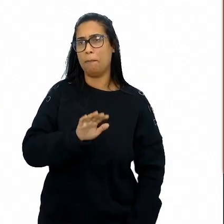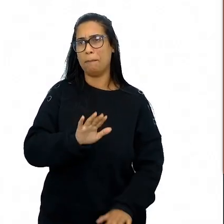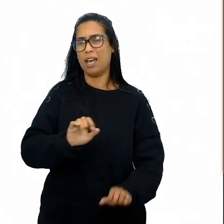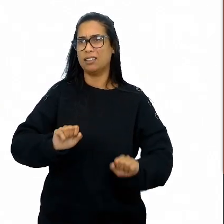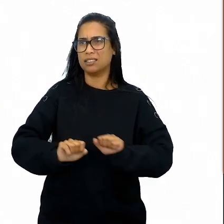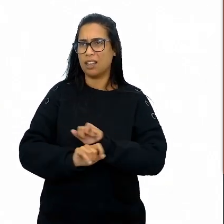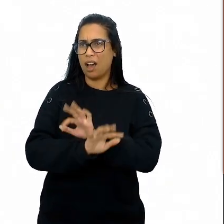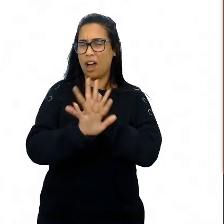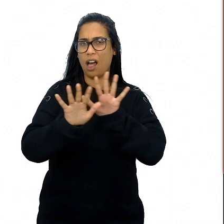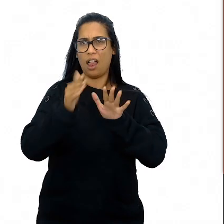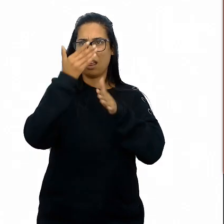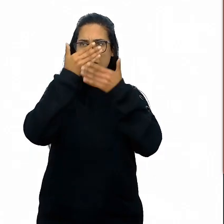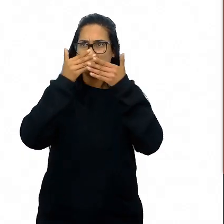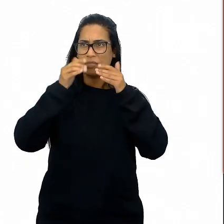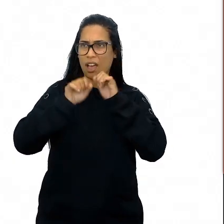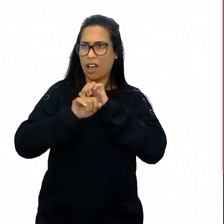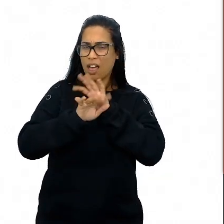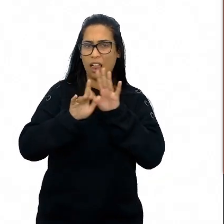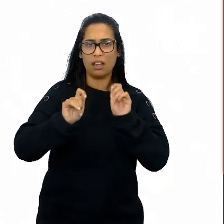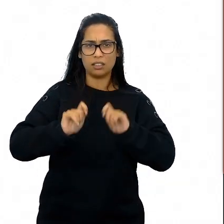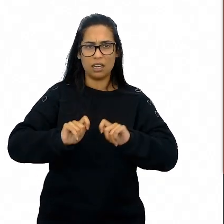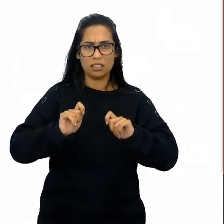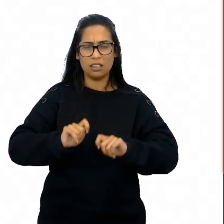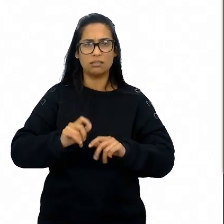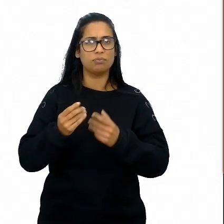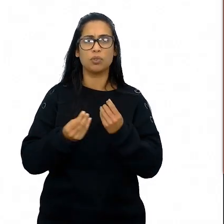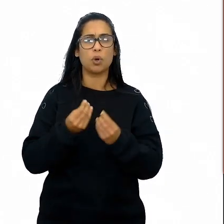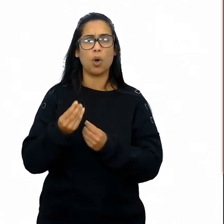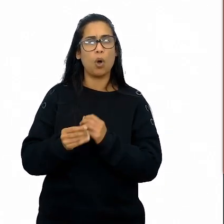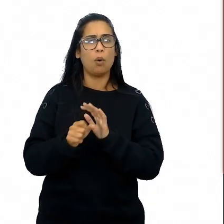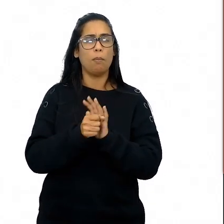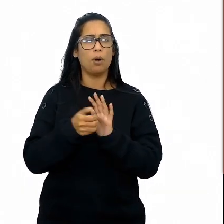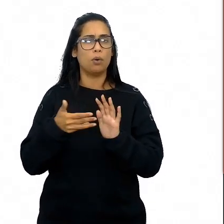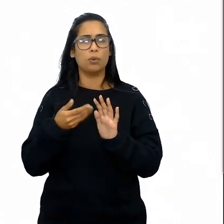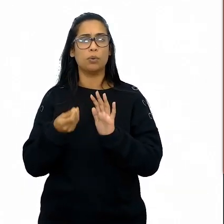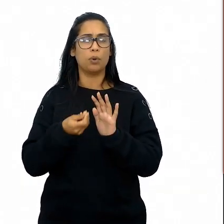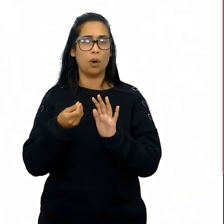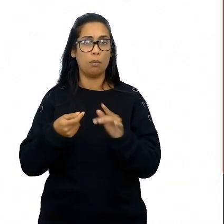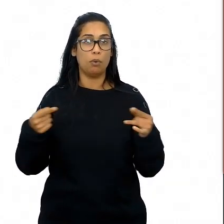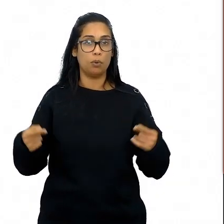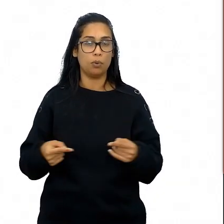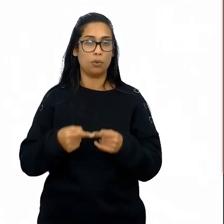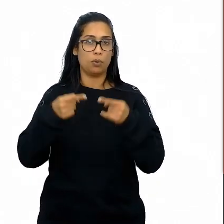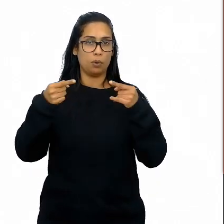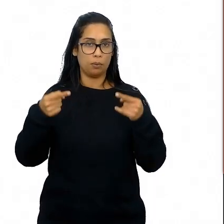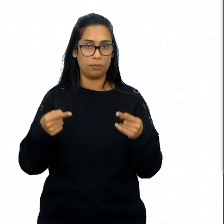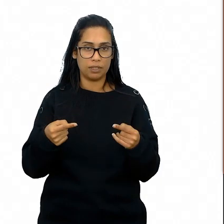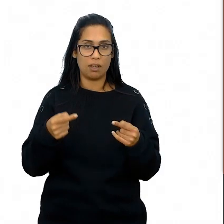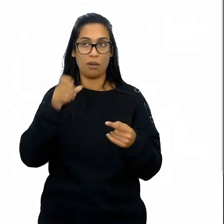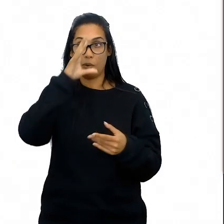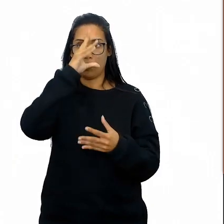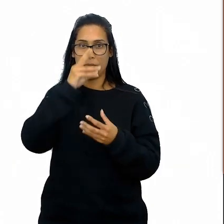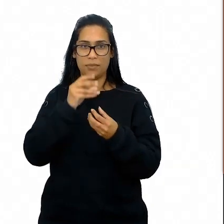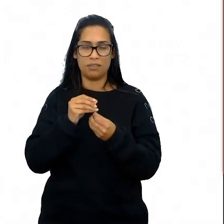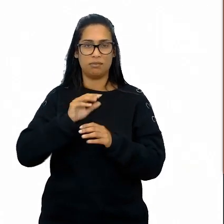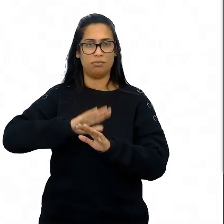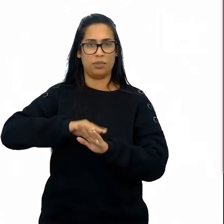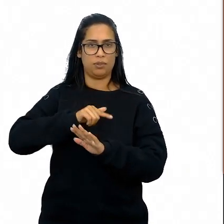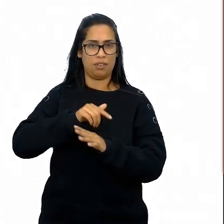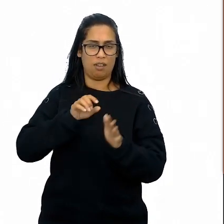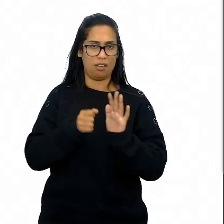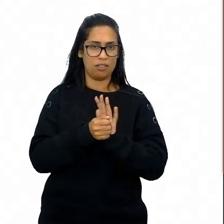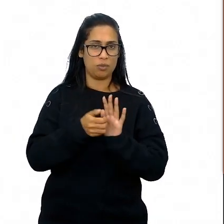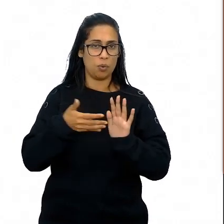todos o que é um currículo O que é o currículo Vamos tentar sintetizar isso para que a gente tenha que às vezes eu tô falando de